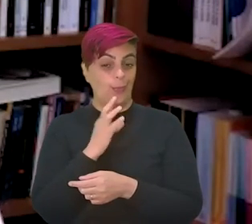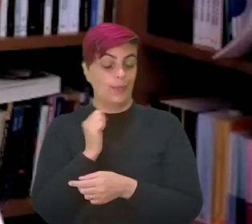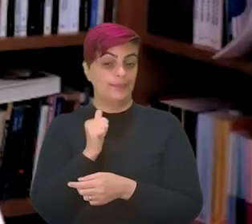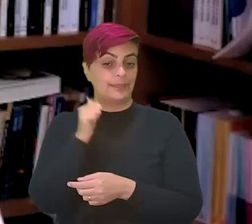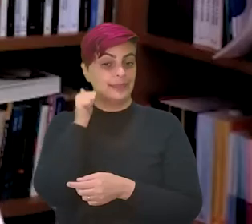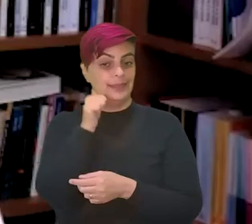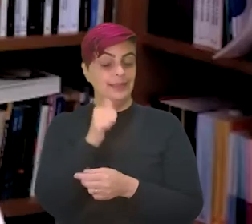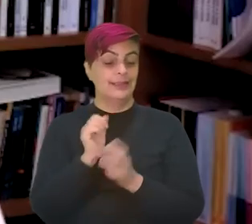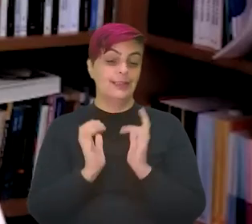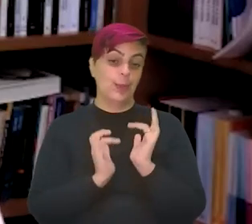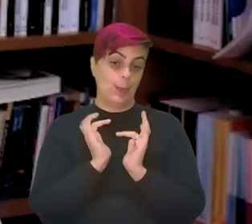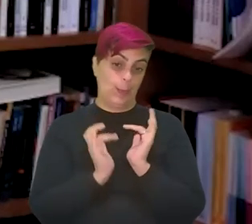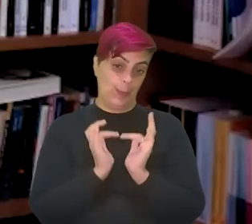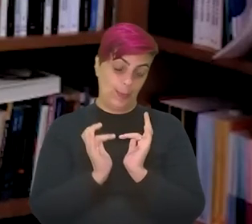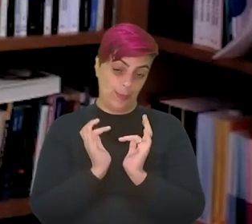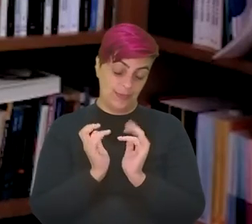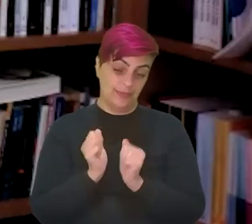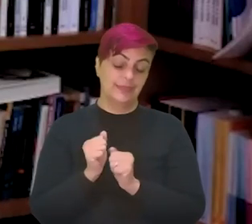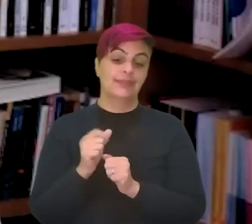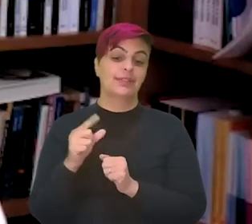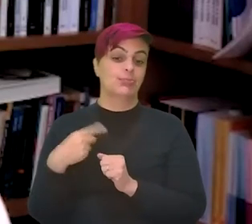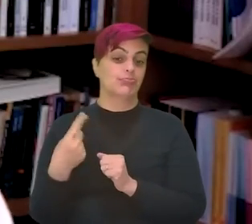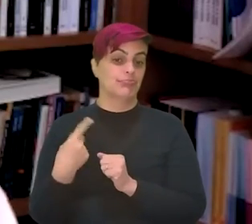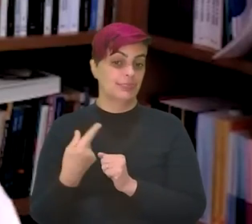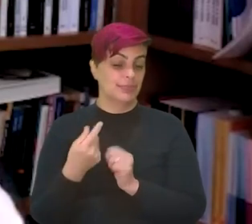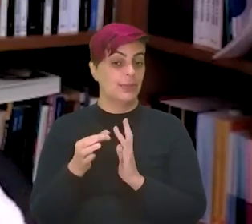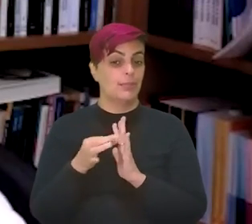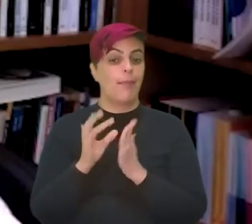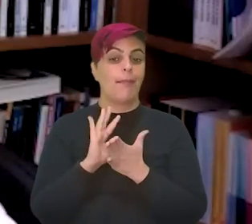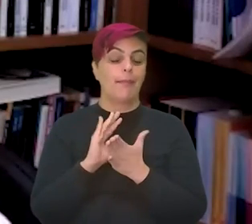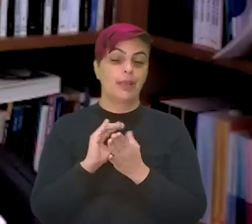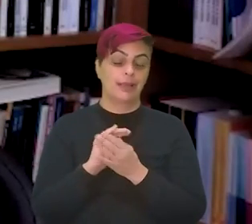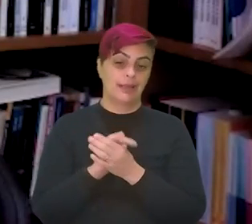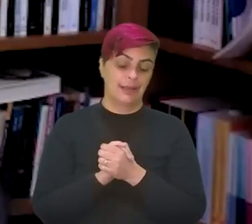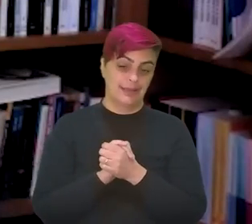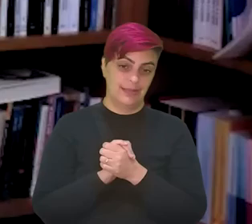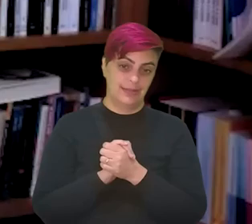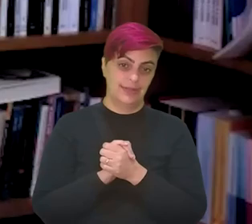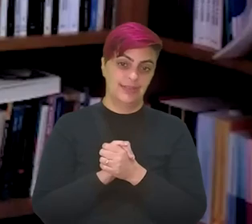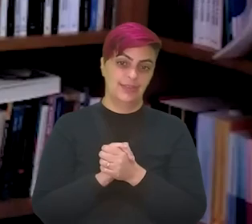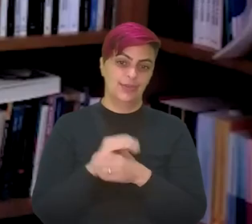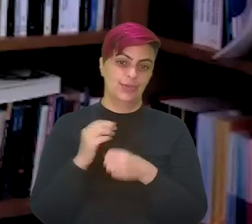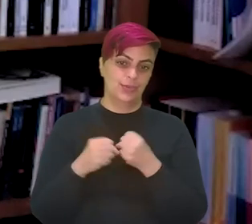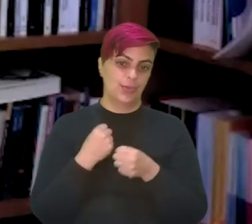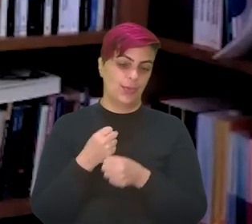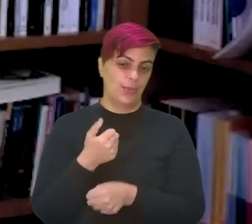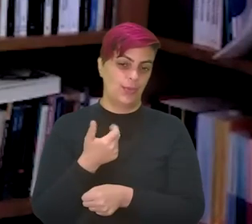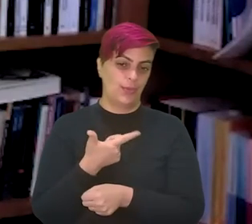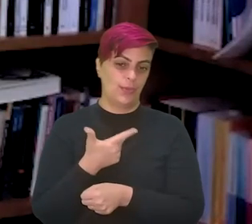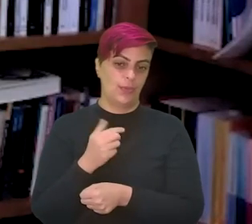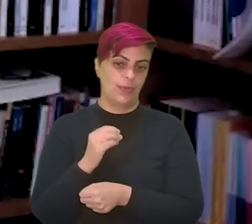dele, né? Que tornou-se a noiva e que depois se tornou a mulher dele, que se casaram